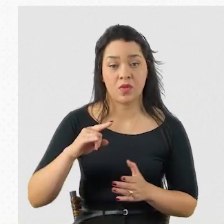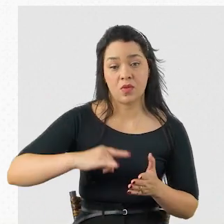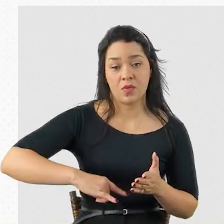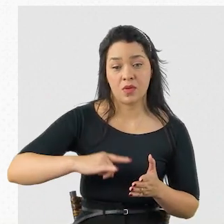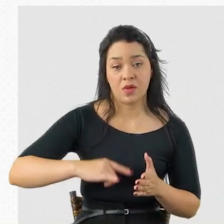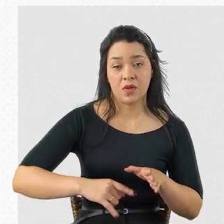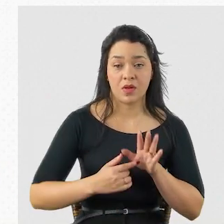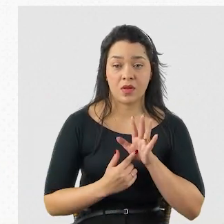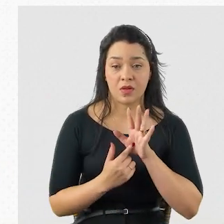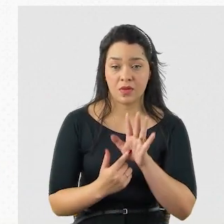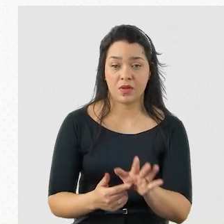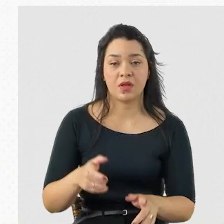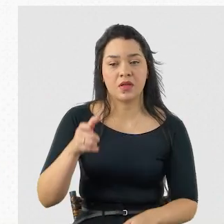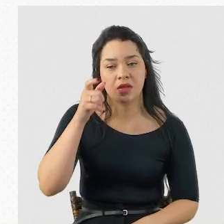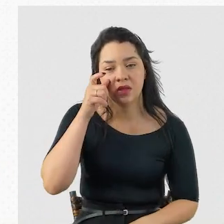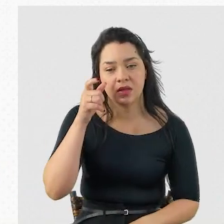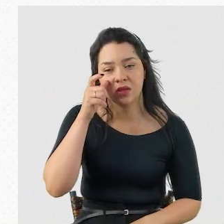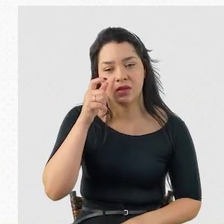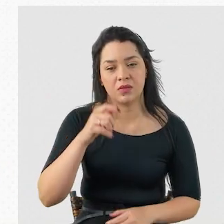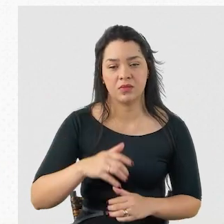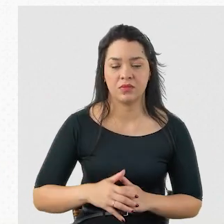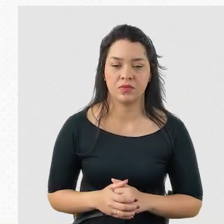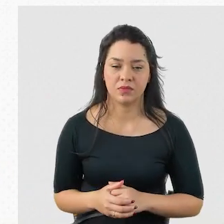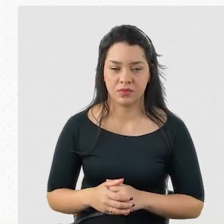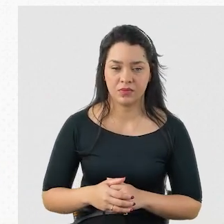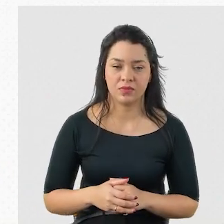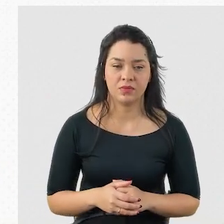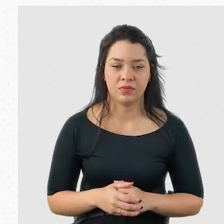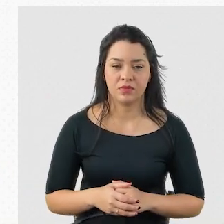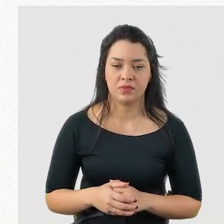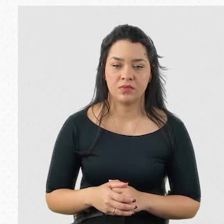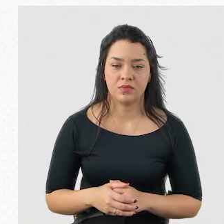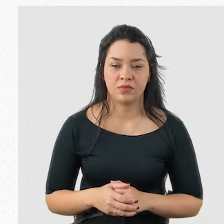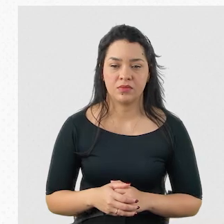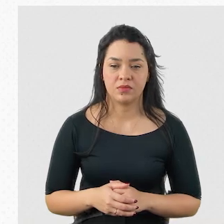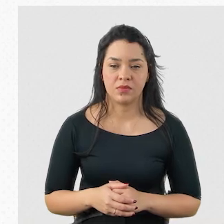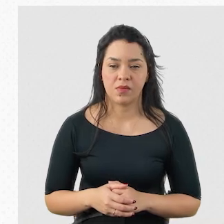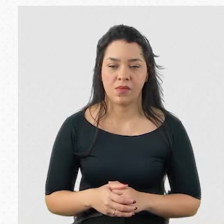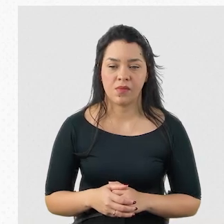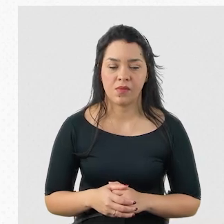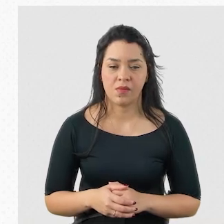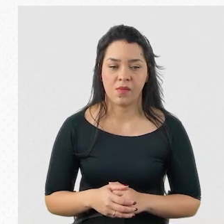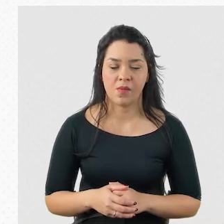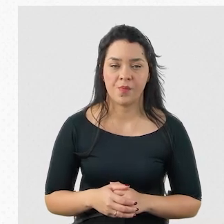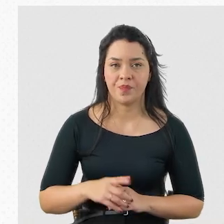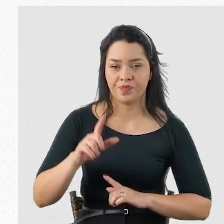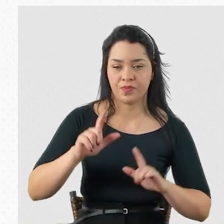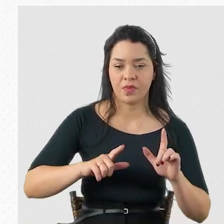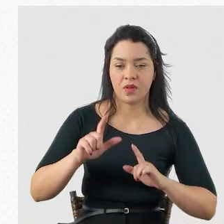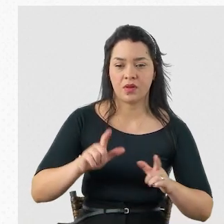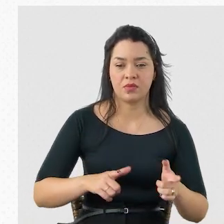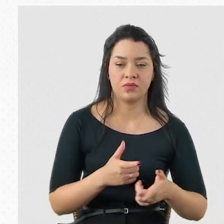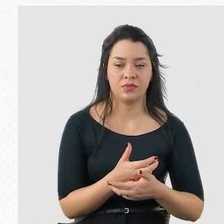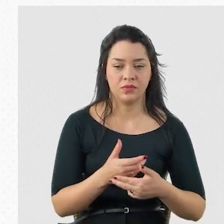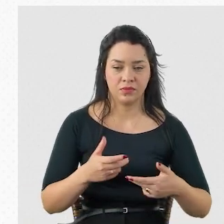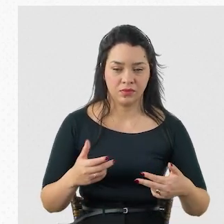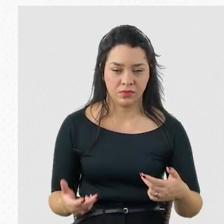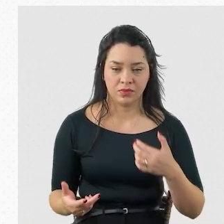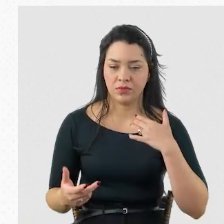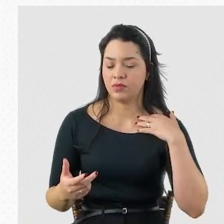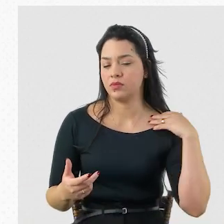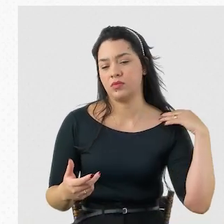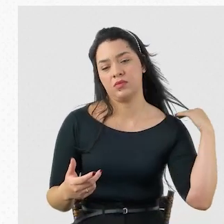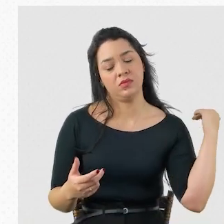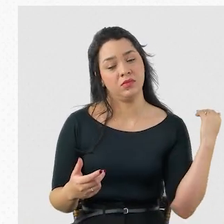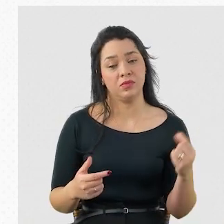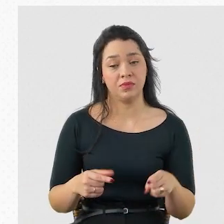apresenta isso é bem interessante, a representação dos negros na telenovela brasileira, a mídia e os estereótipos raciais,